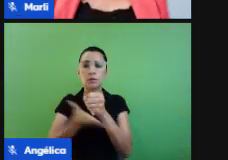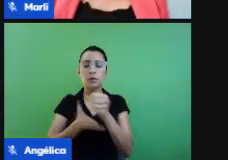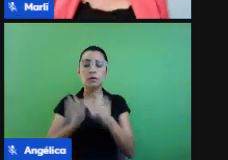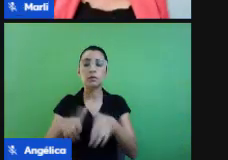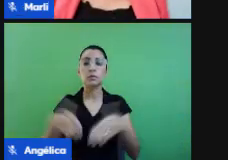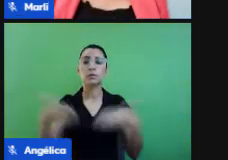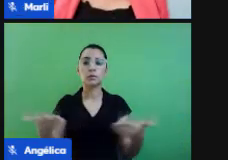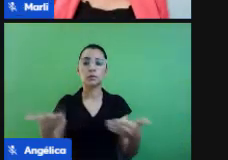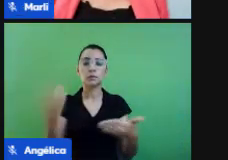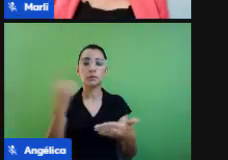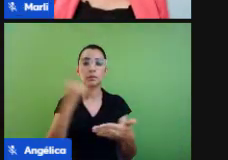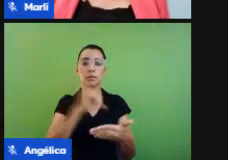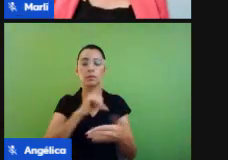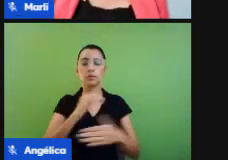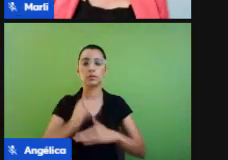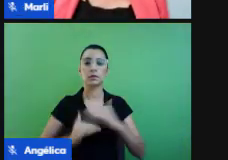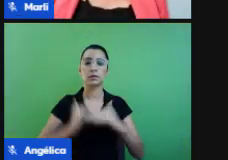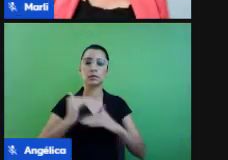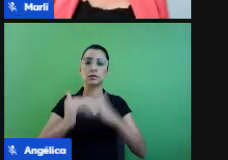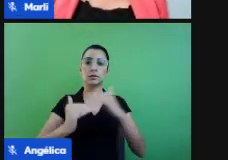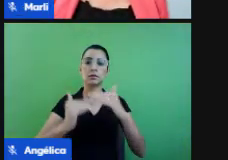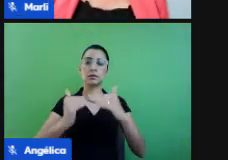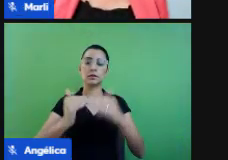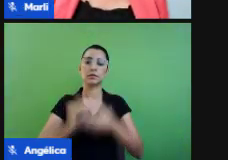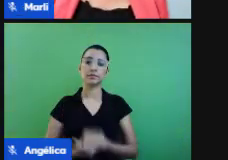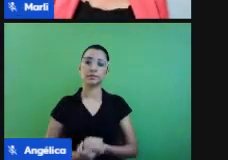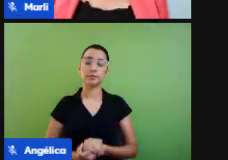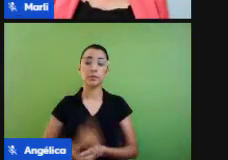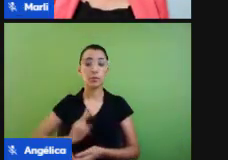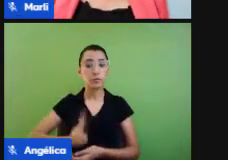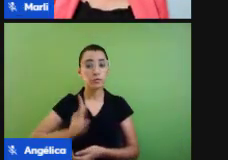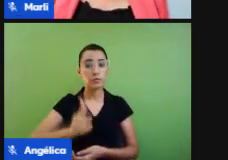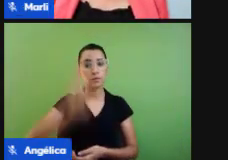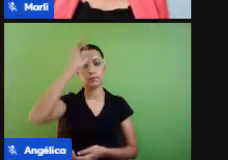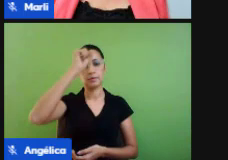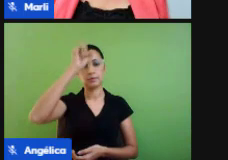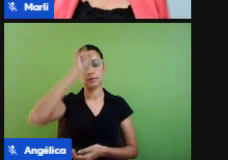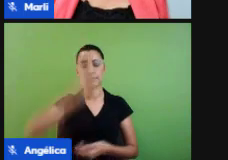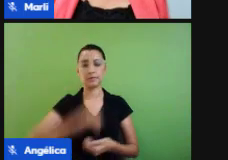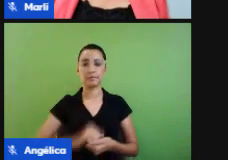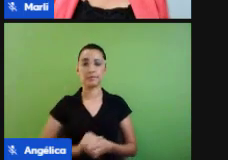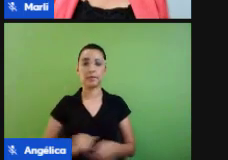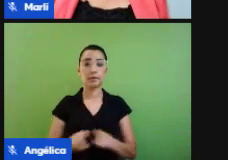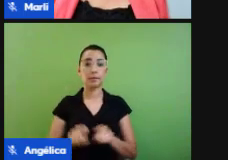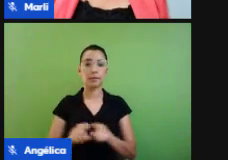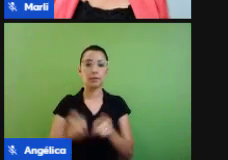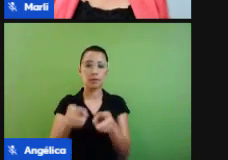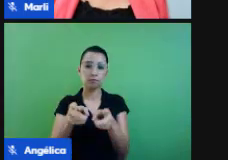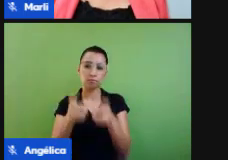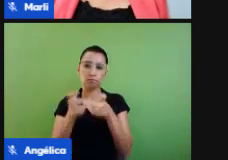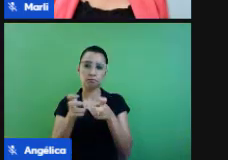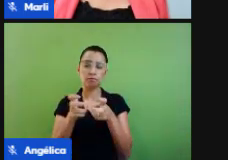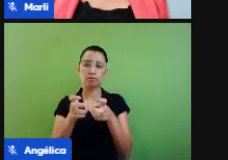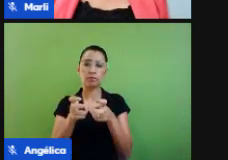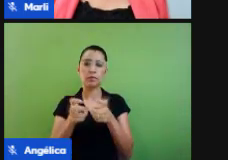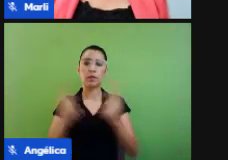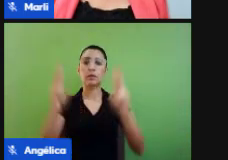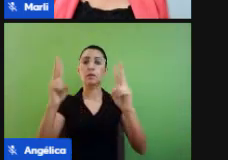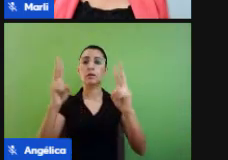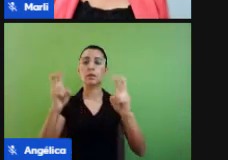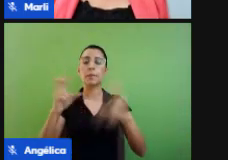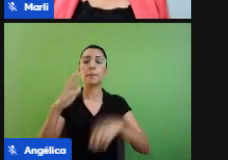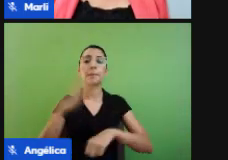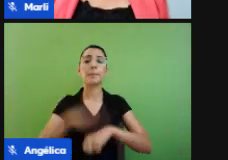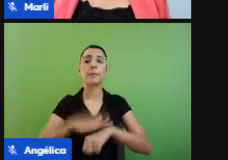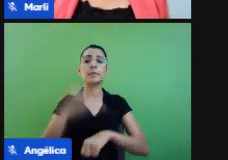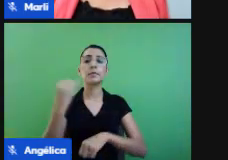ele desenvolva determinada sequência. Além disso, ele vai poder observar quais são os temas de maior relevância